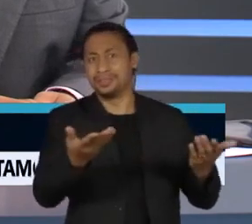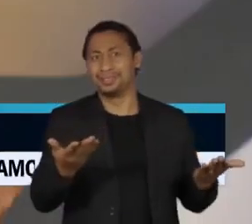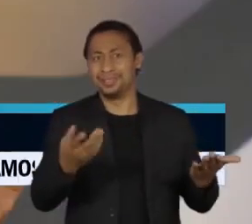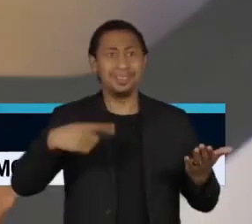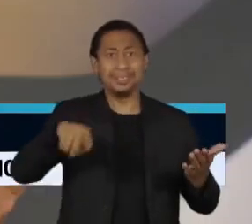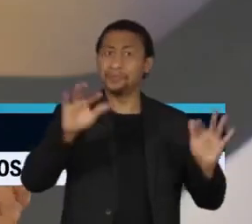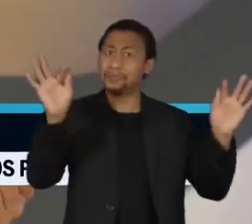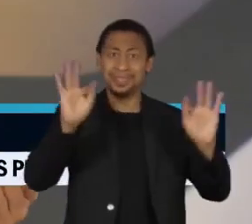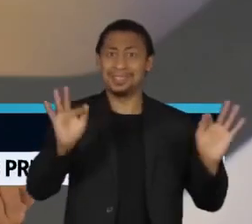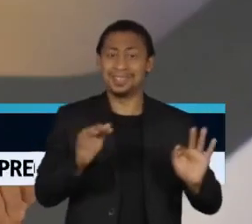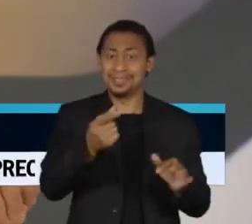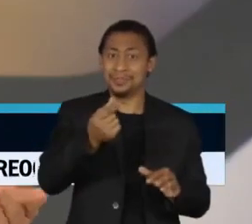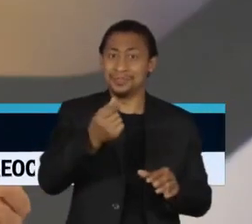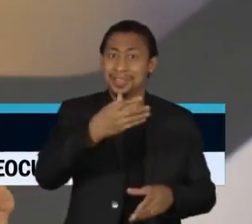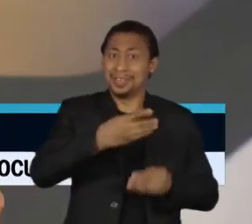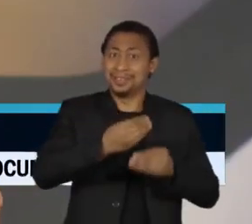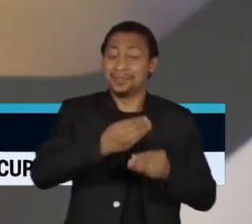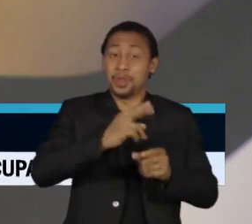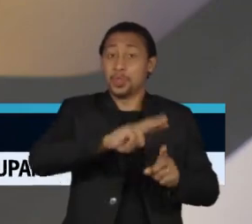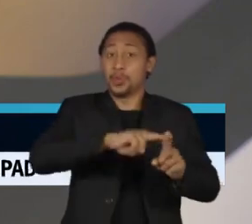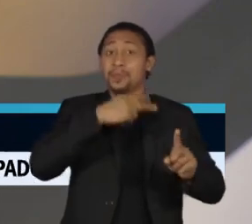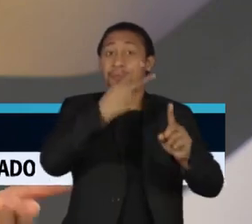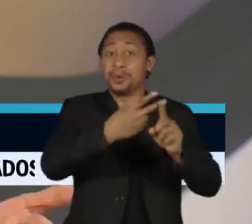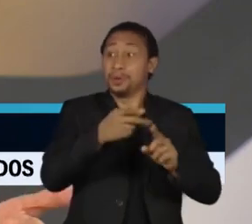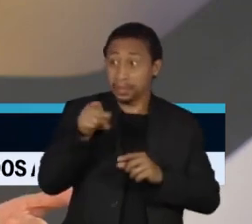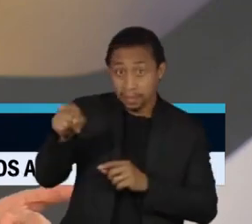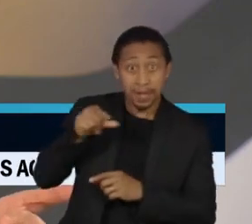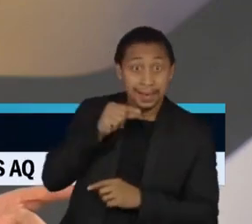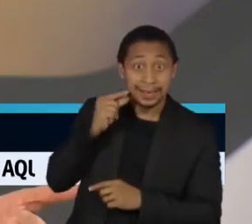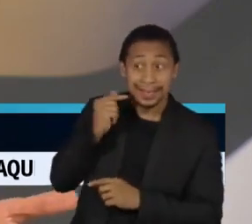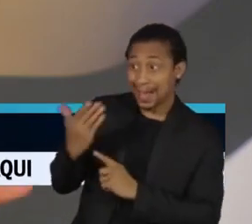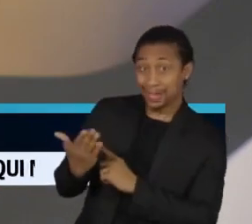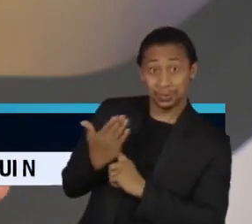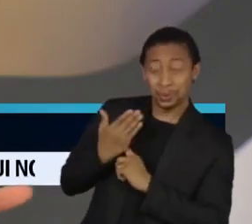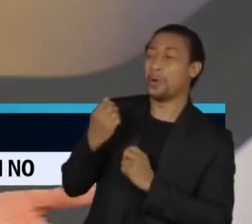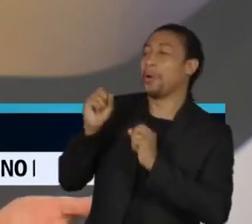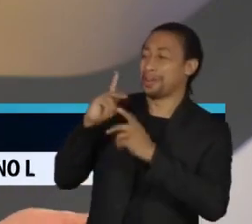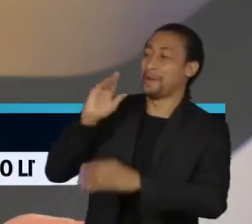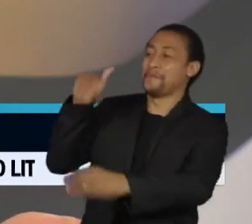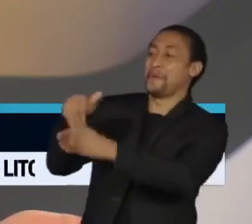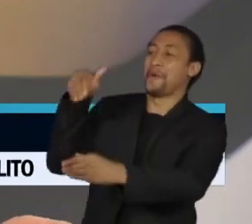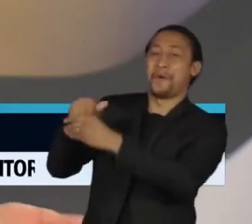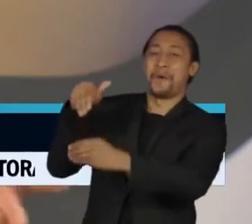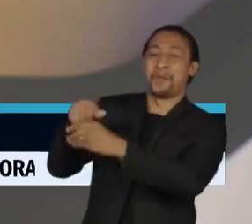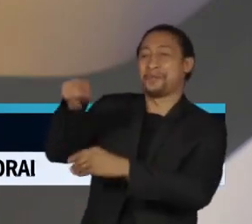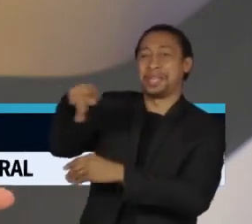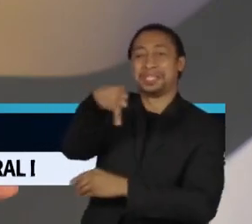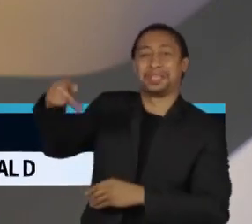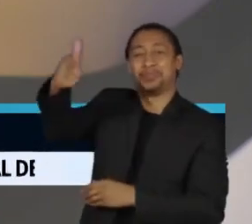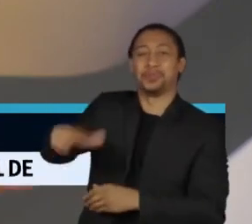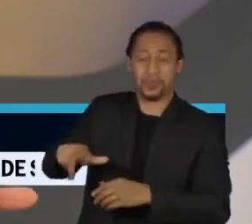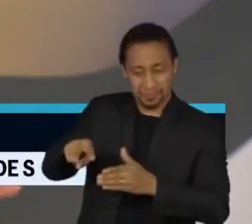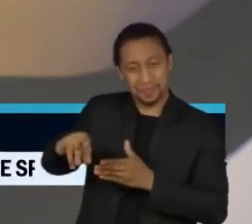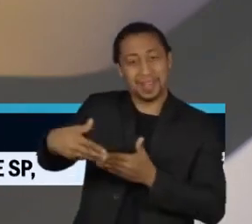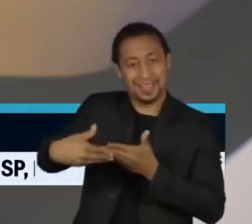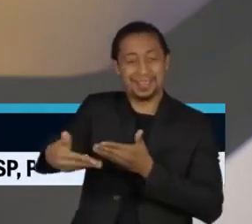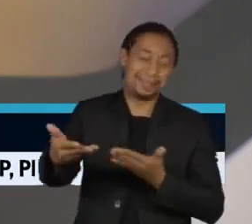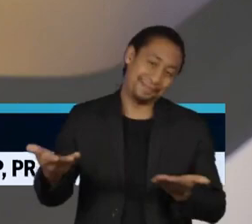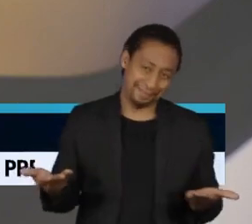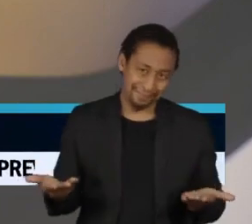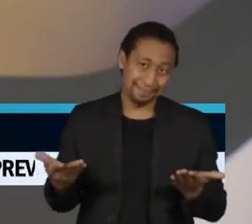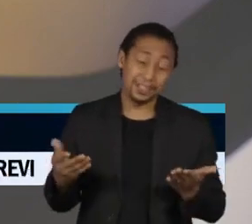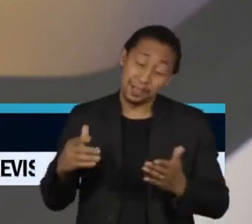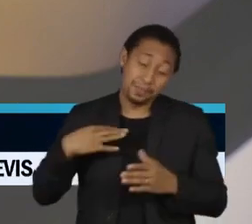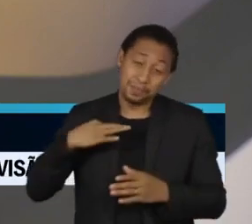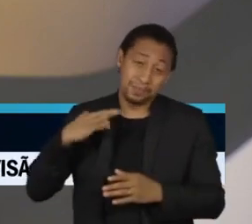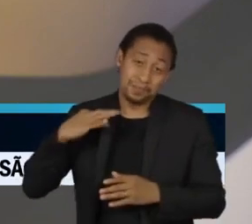deputado feliz da vida vota e quem deu essa felicidade para eles certo que no caso é o Arthur Lira cujo objetivo era